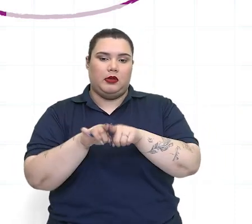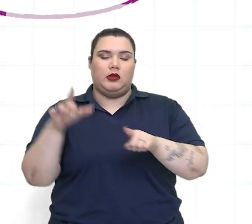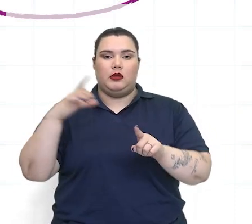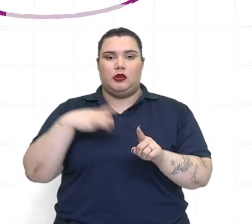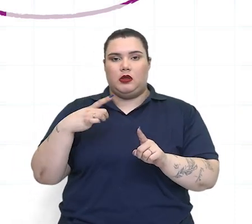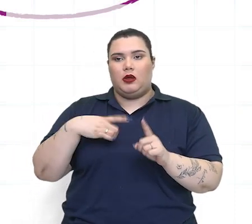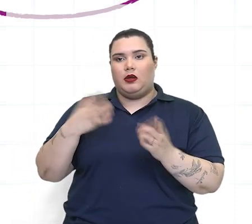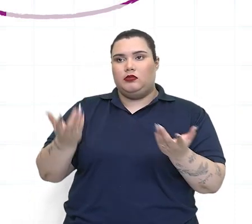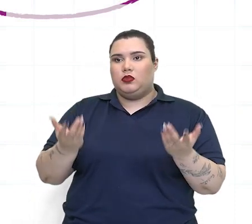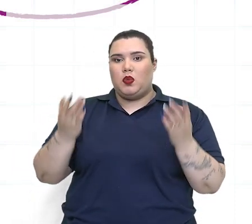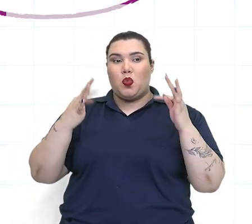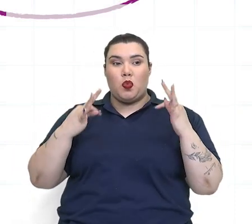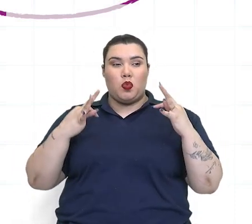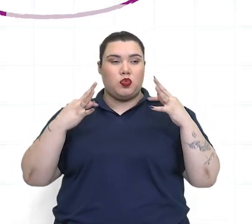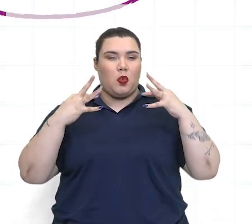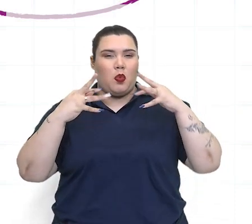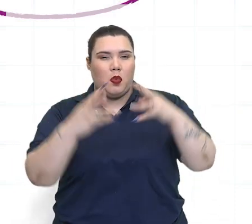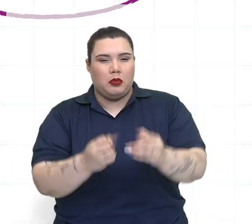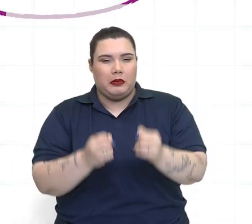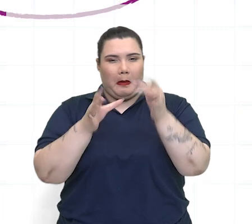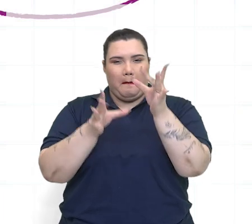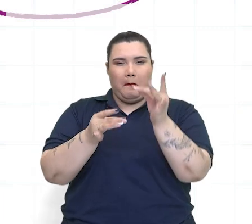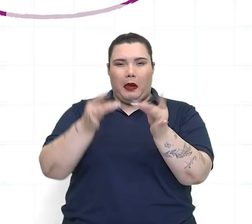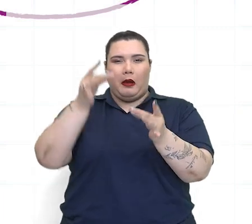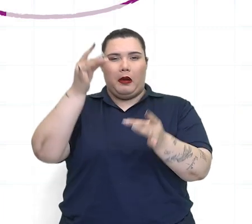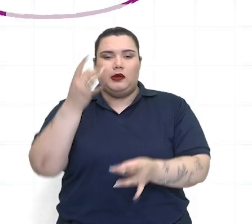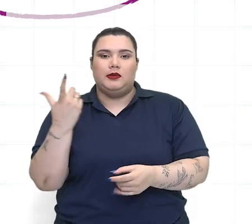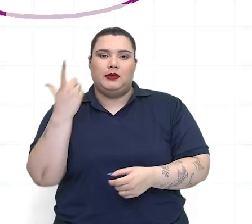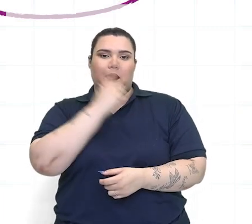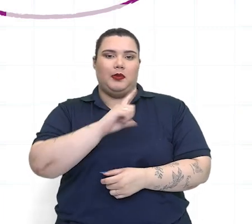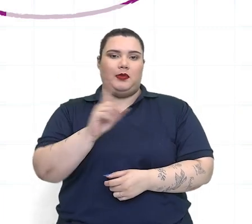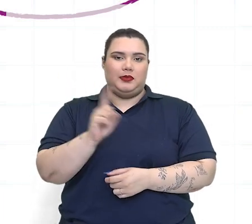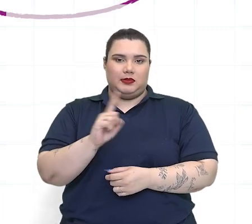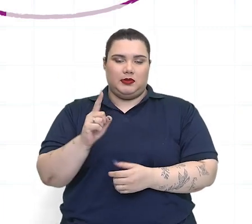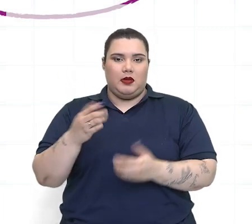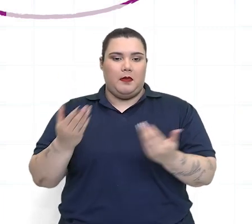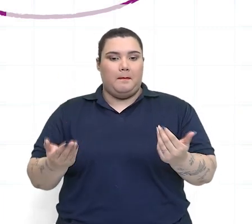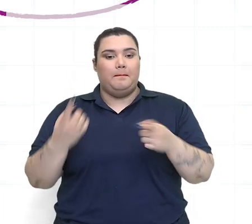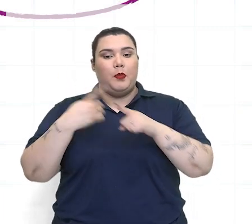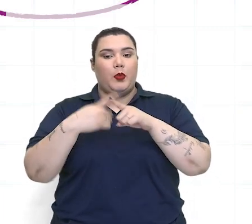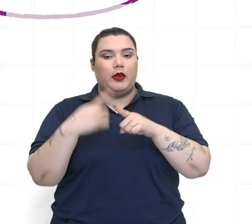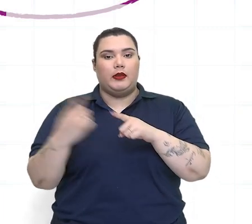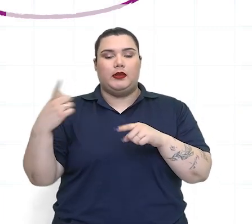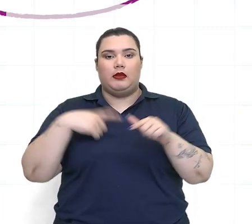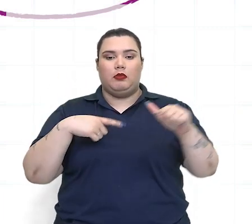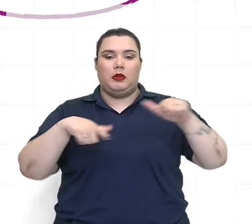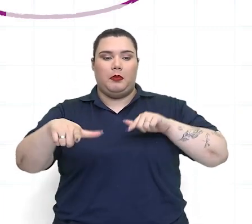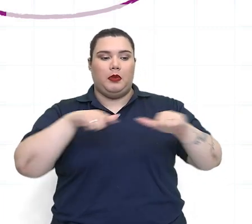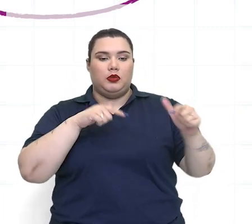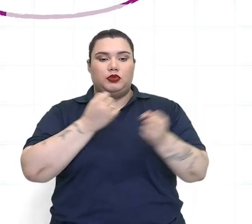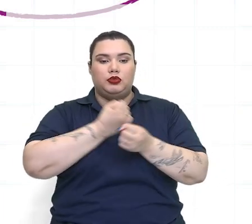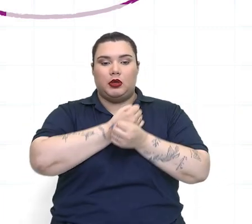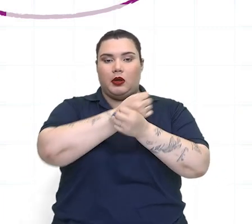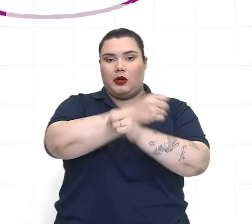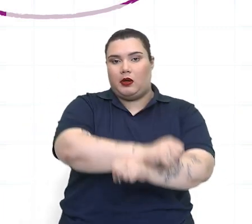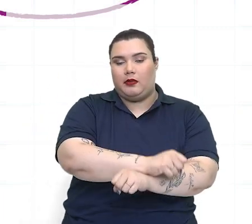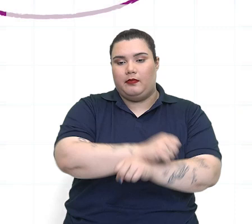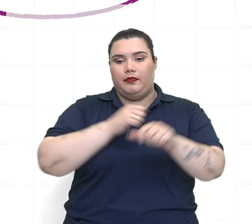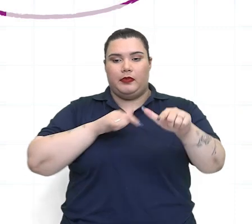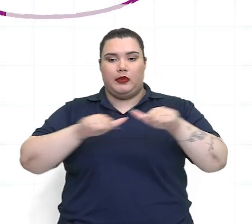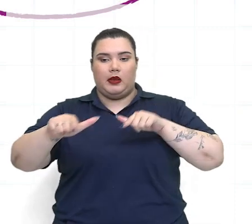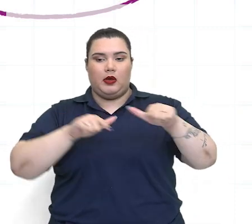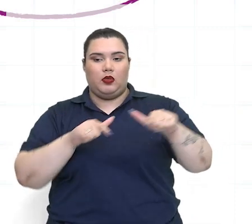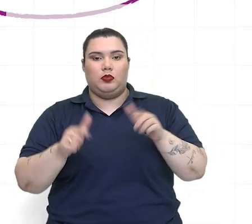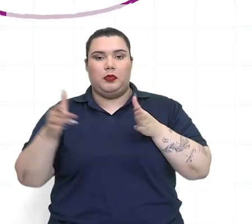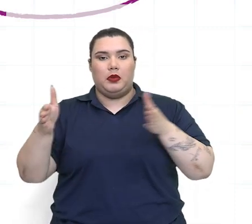ficar impossível, né, você destacar tudo que vem, porque tem o trabalho escravo, trabalho no